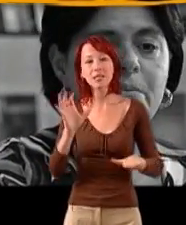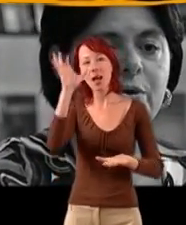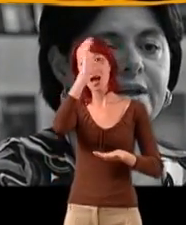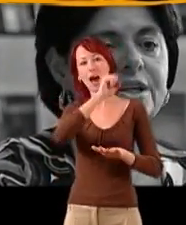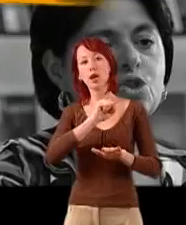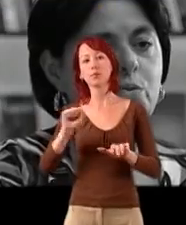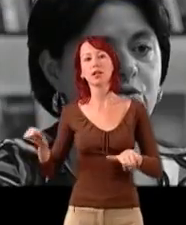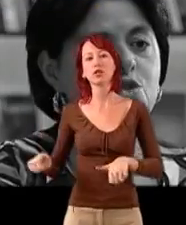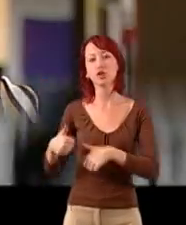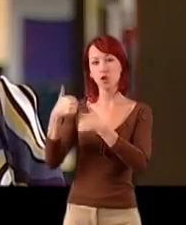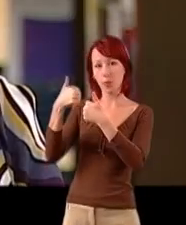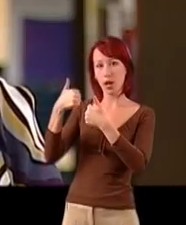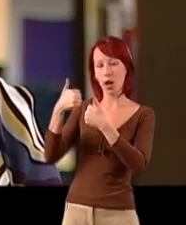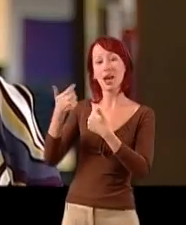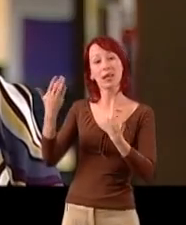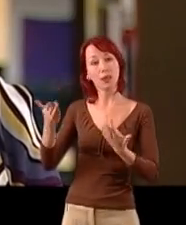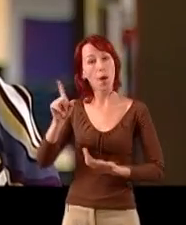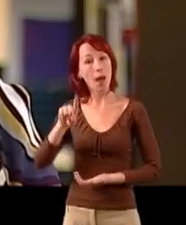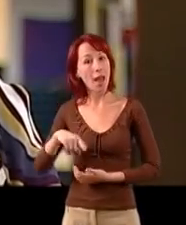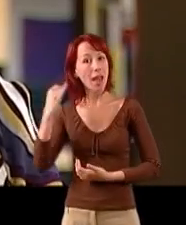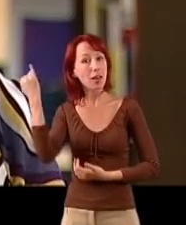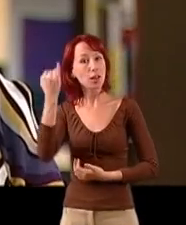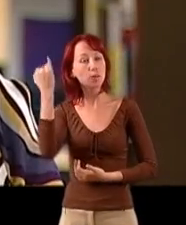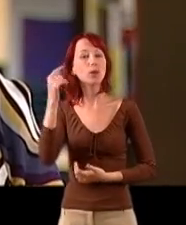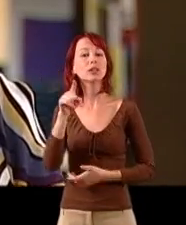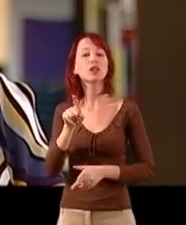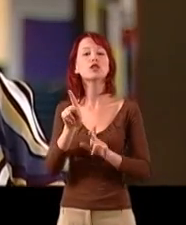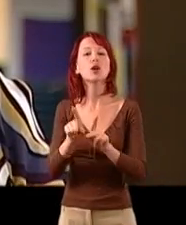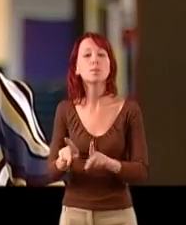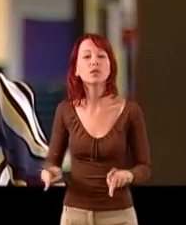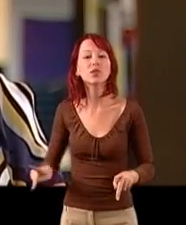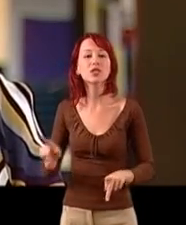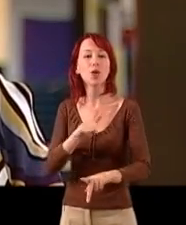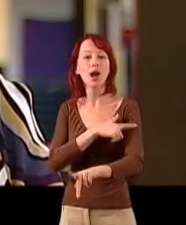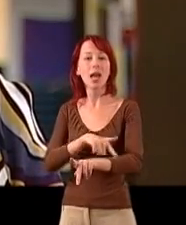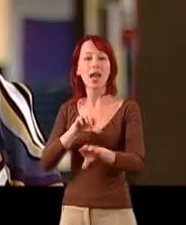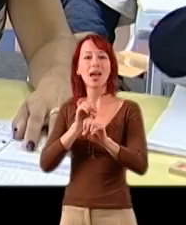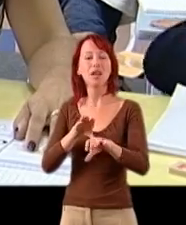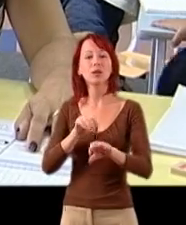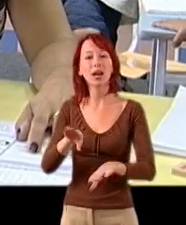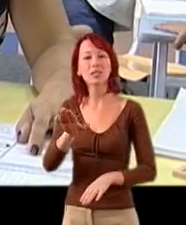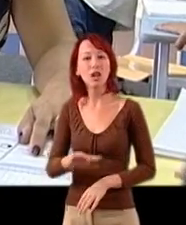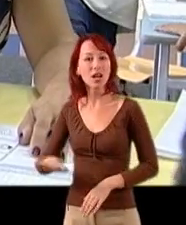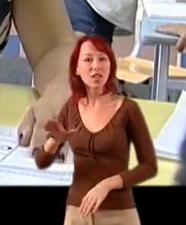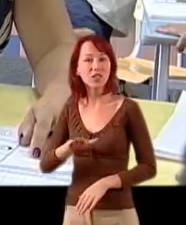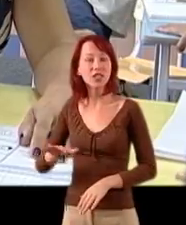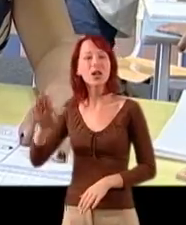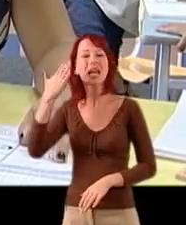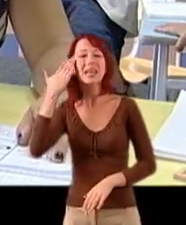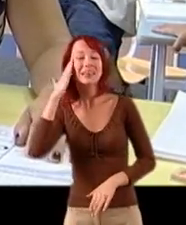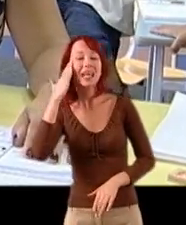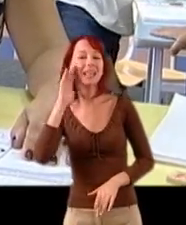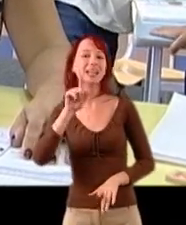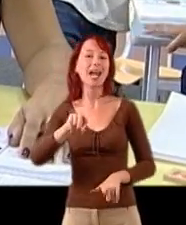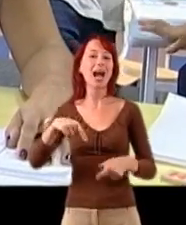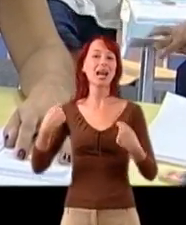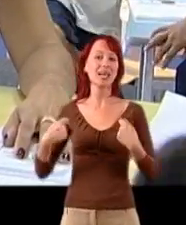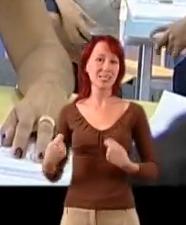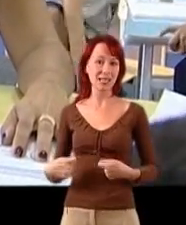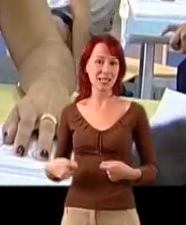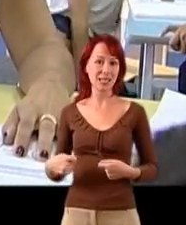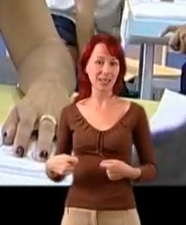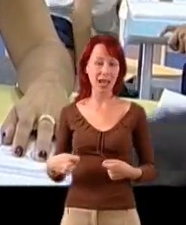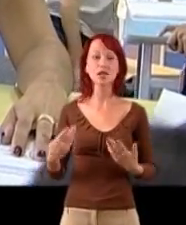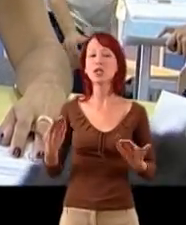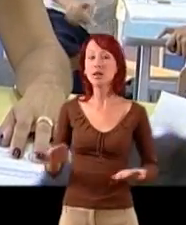é super importante o professor da educação infantil entender as necessidades dessa criança, as especificidades dessa criança,